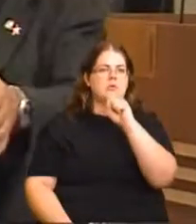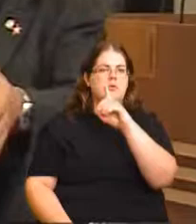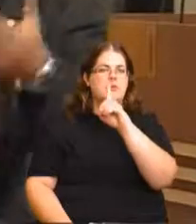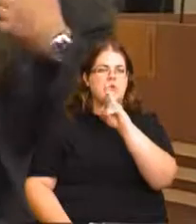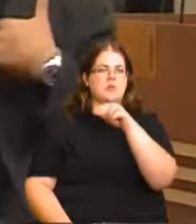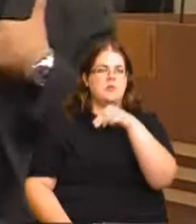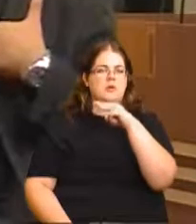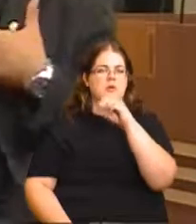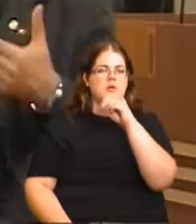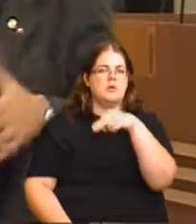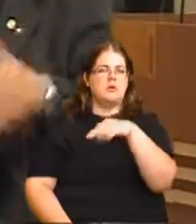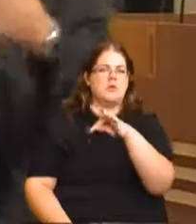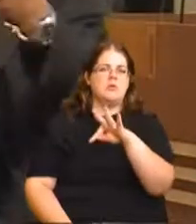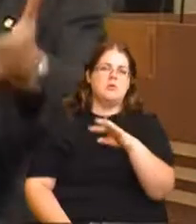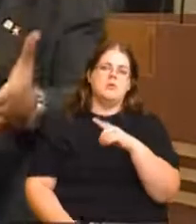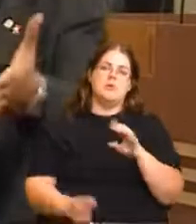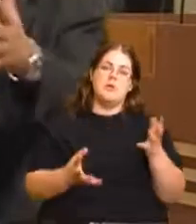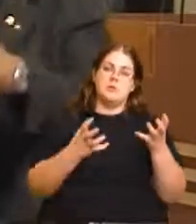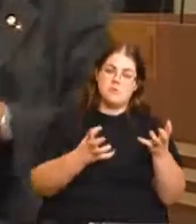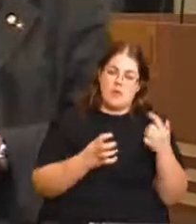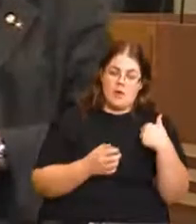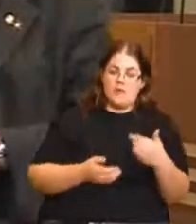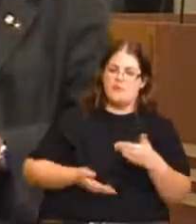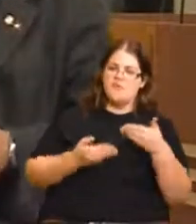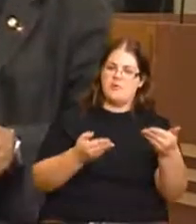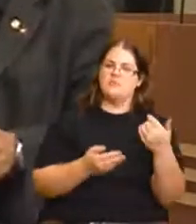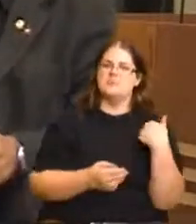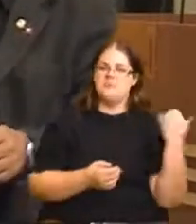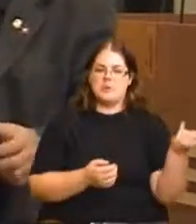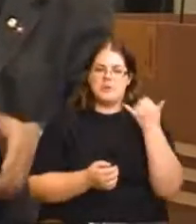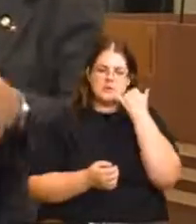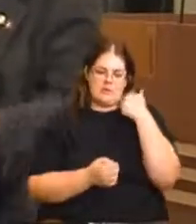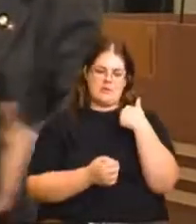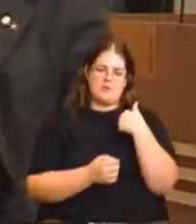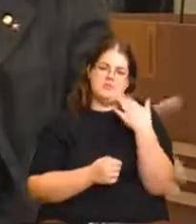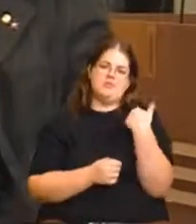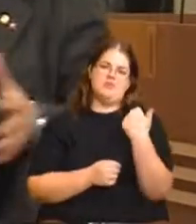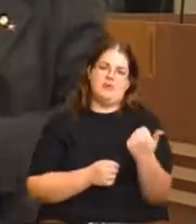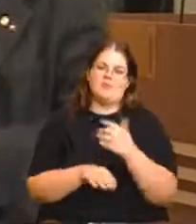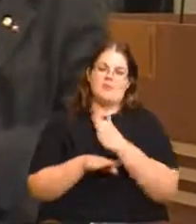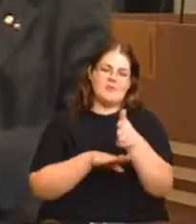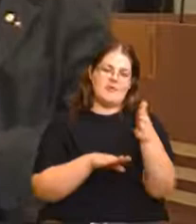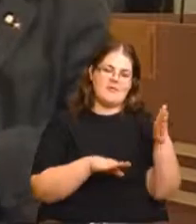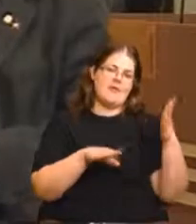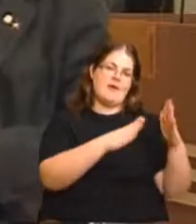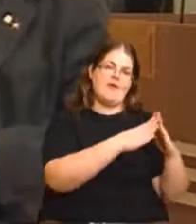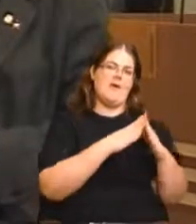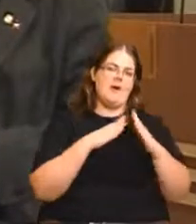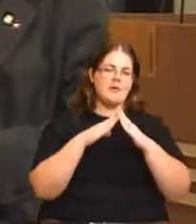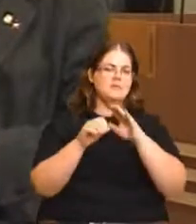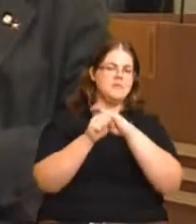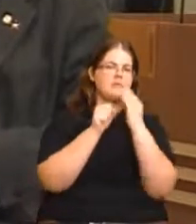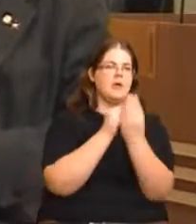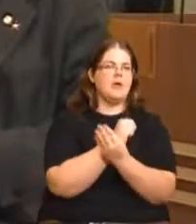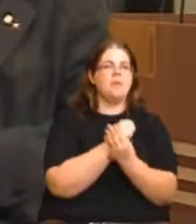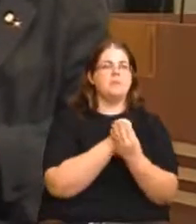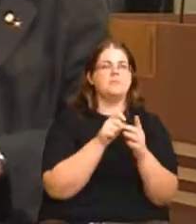queiram que este vereador possam fazer uma visita também no seu bairro, na sua casa, possa ligar aqui para a Câmara, que nós teremos